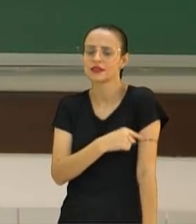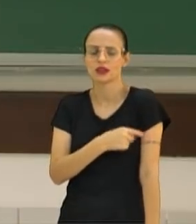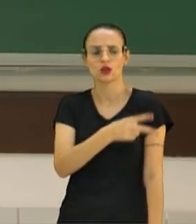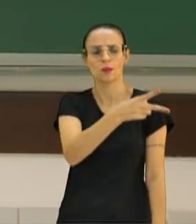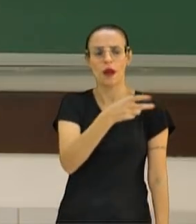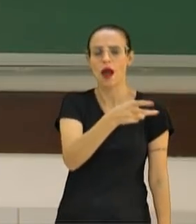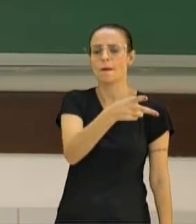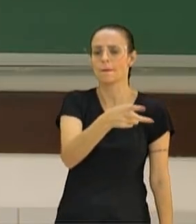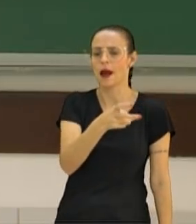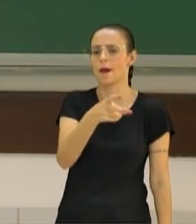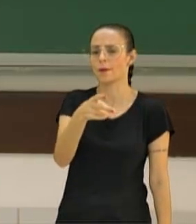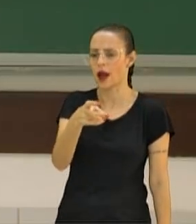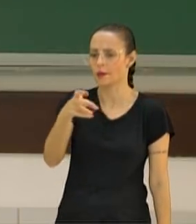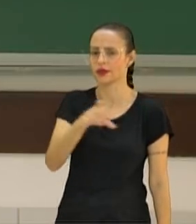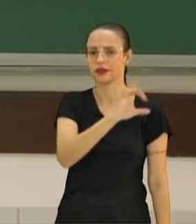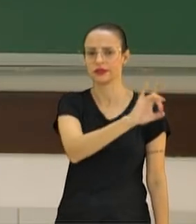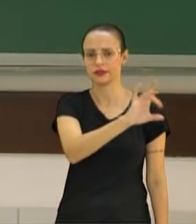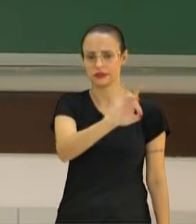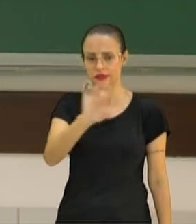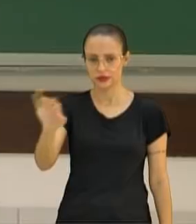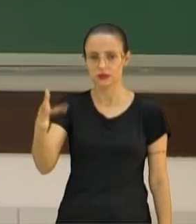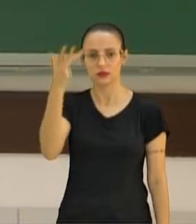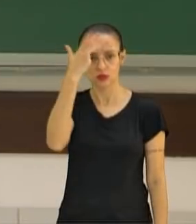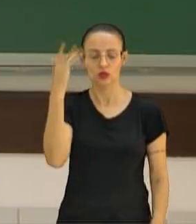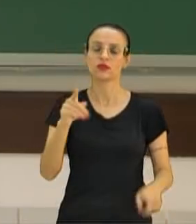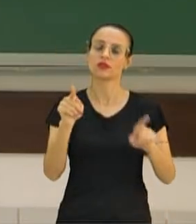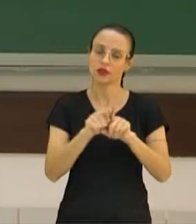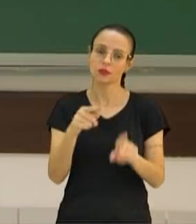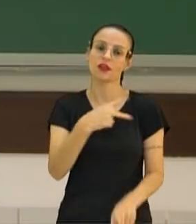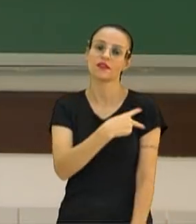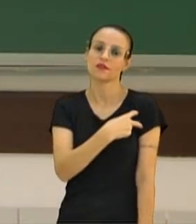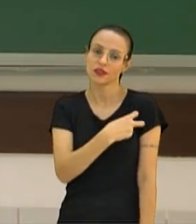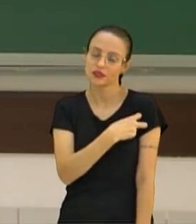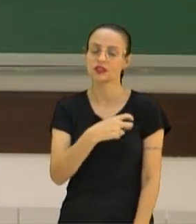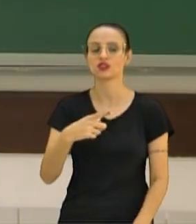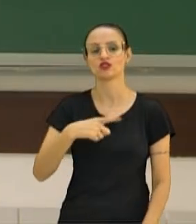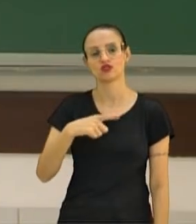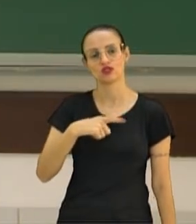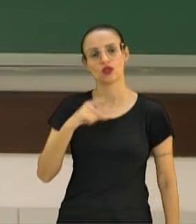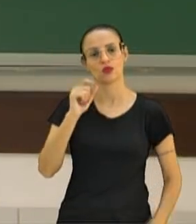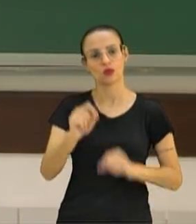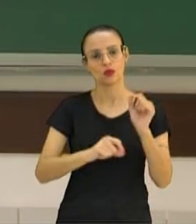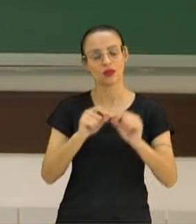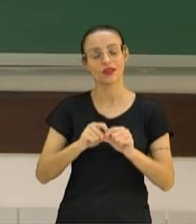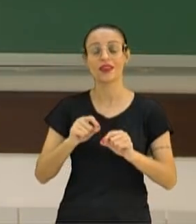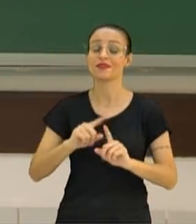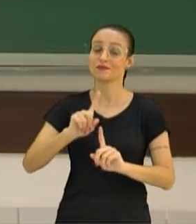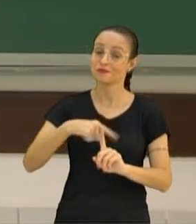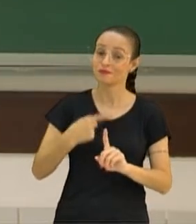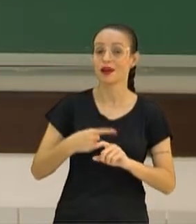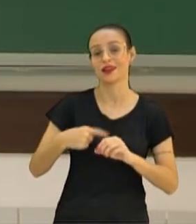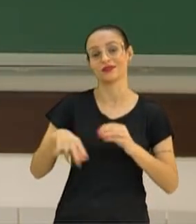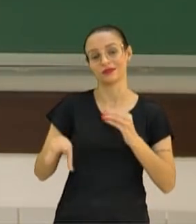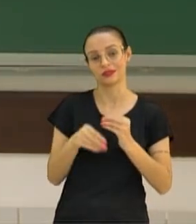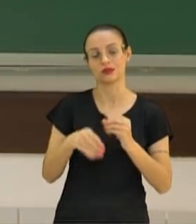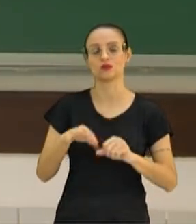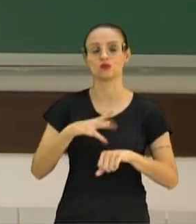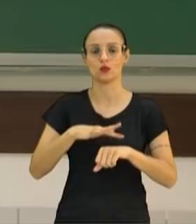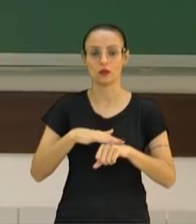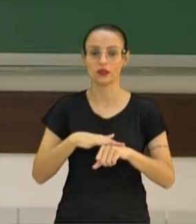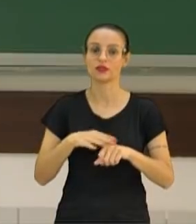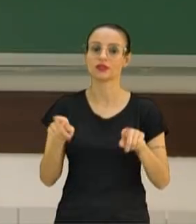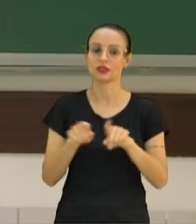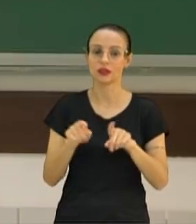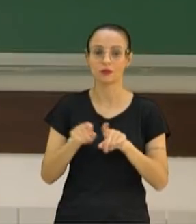aplicando essa vacina e, junto com a imunização da varíola, geralmente vinham outras doenças também, né, principalmente